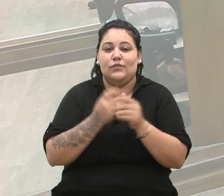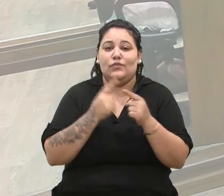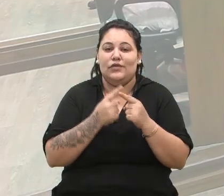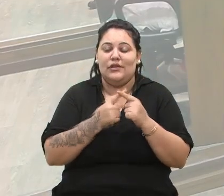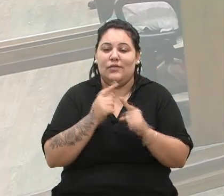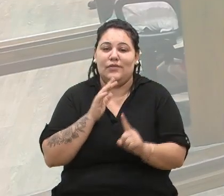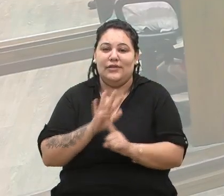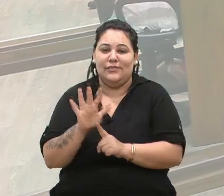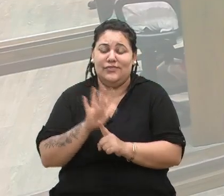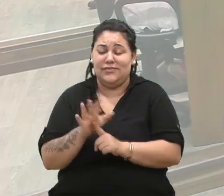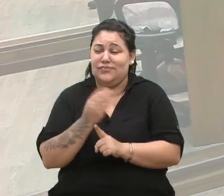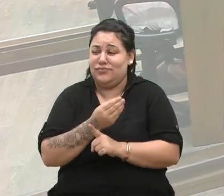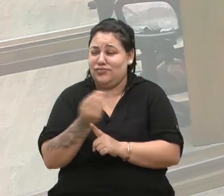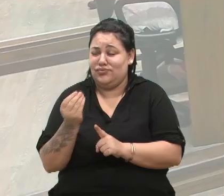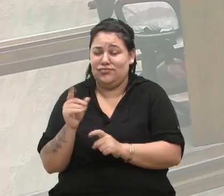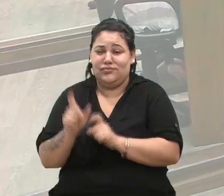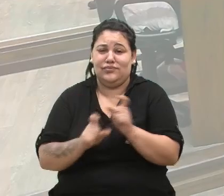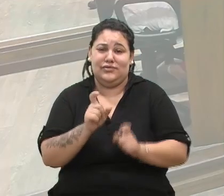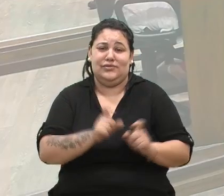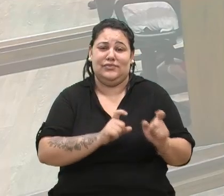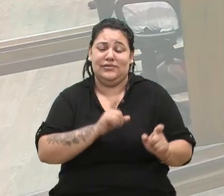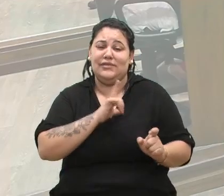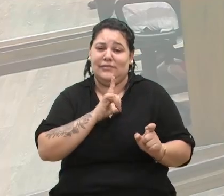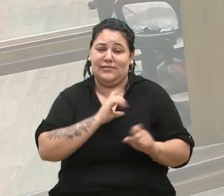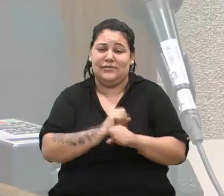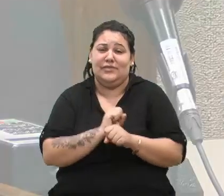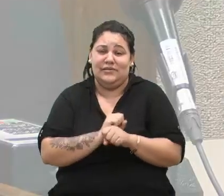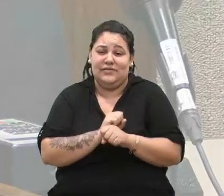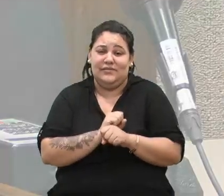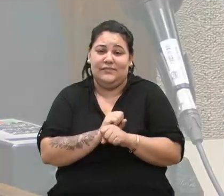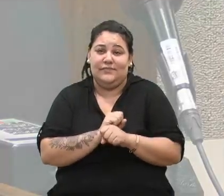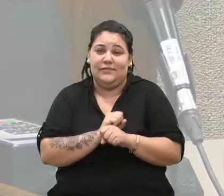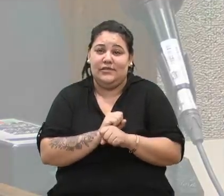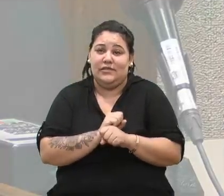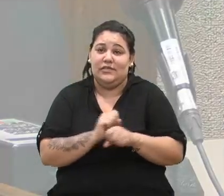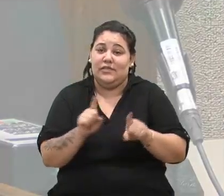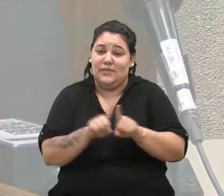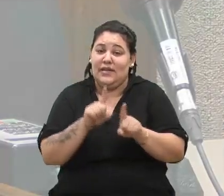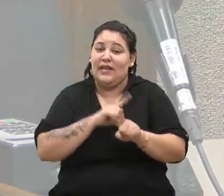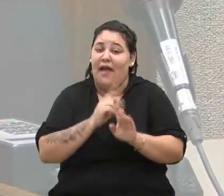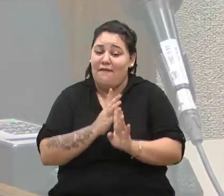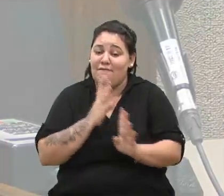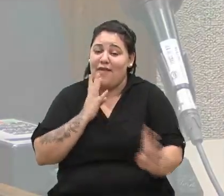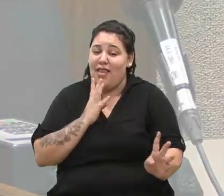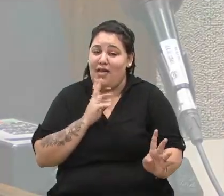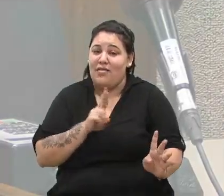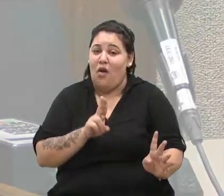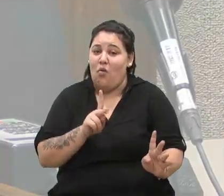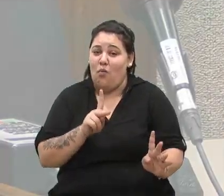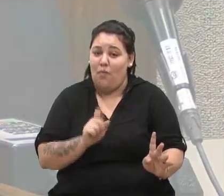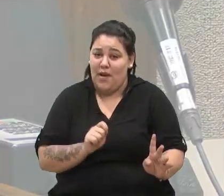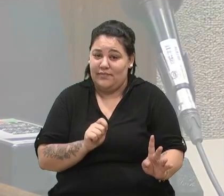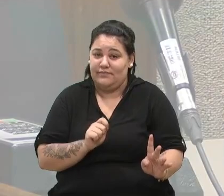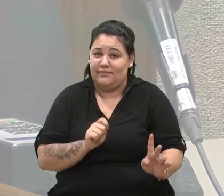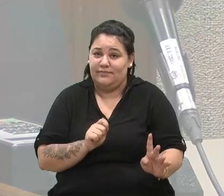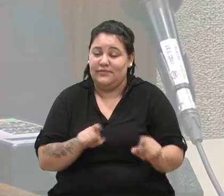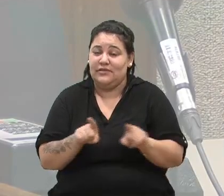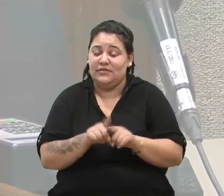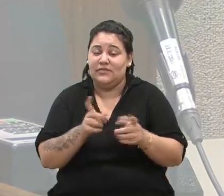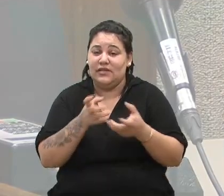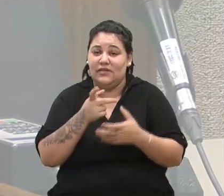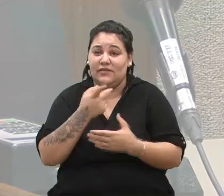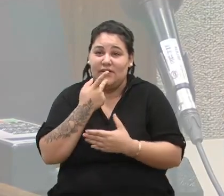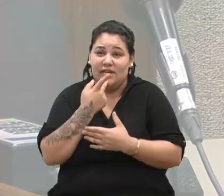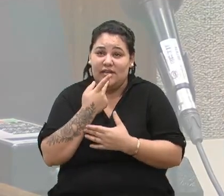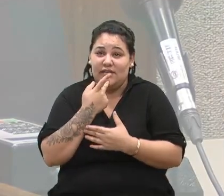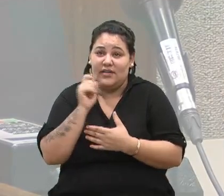muito grande que a gente recebe sobre isso. E além da fila que tem nas UPAs, eu quero dizer que quem consegue